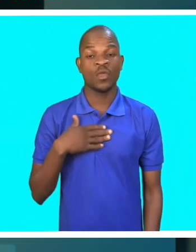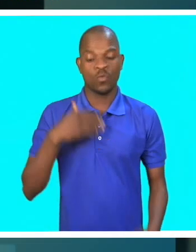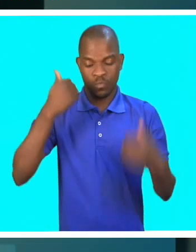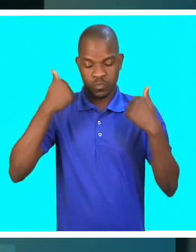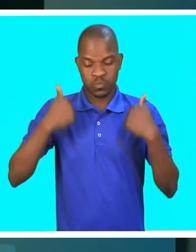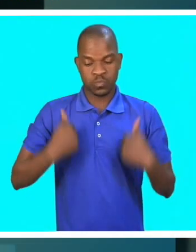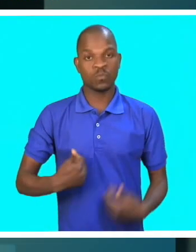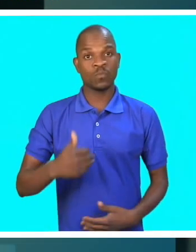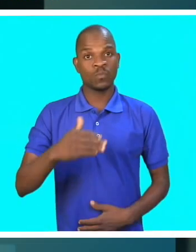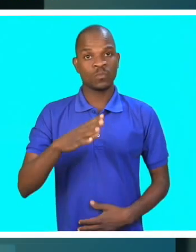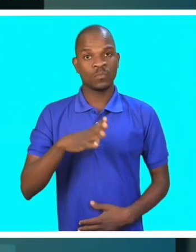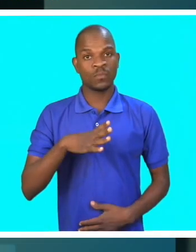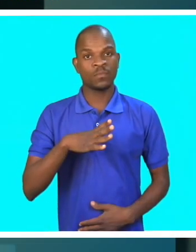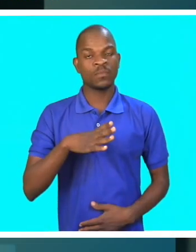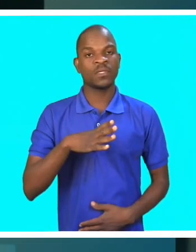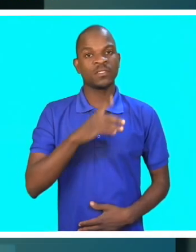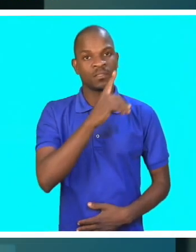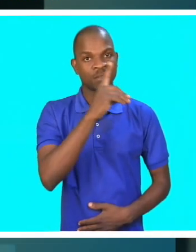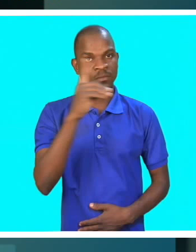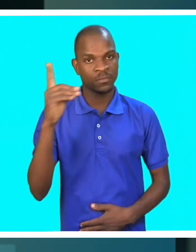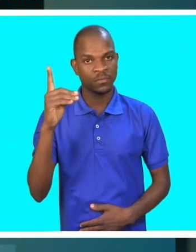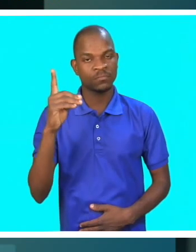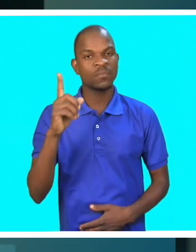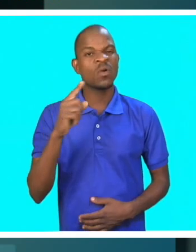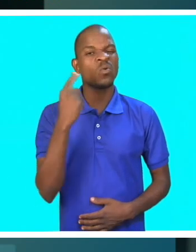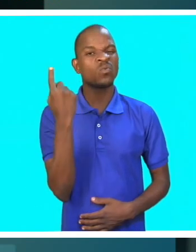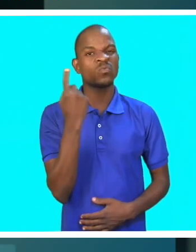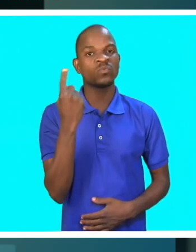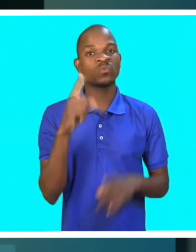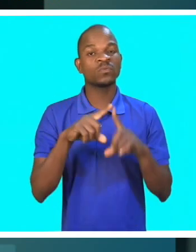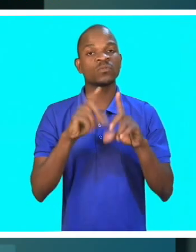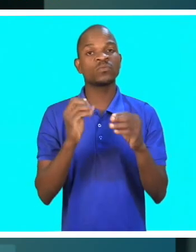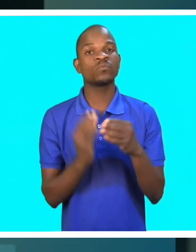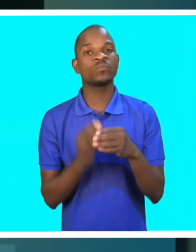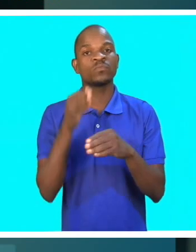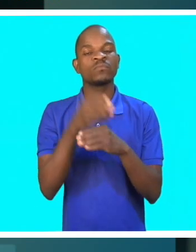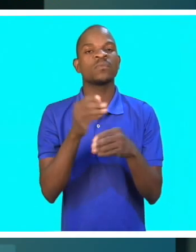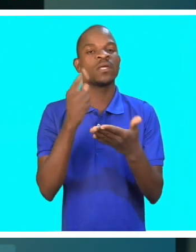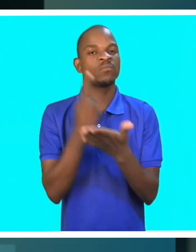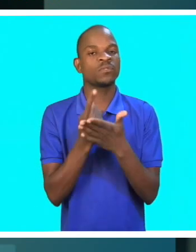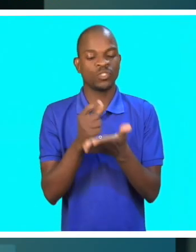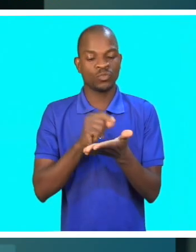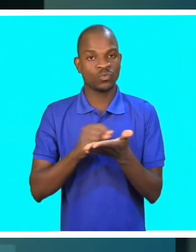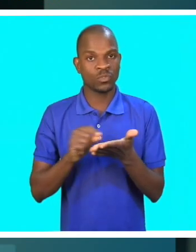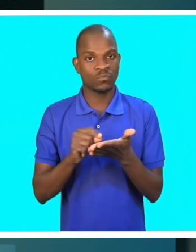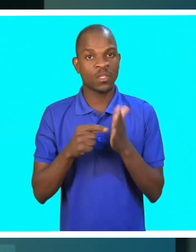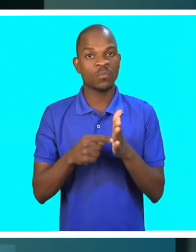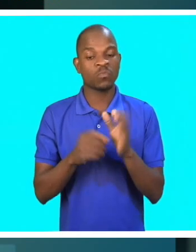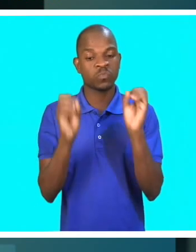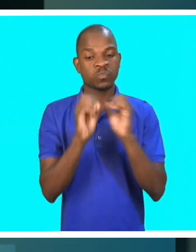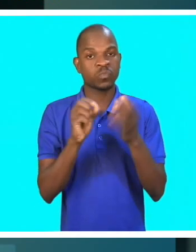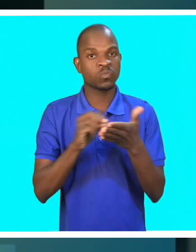Eu, sendo uma jovem com deficiência, a única salvação é a escola.